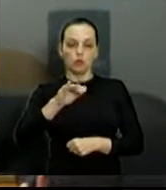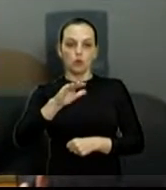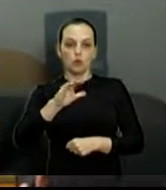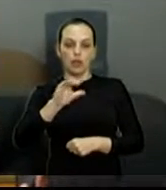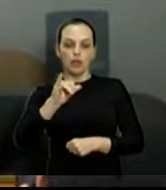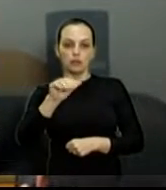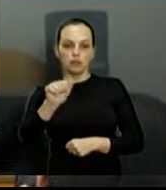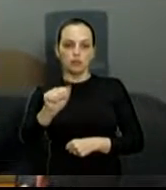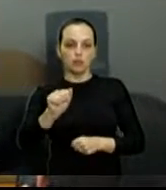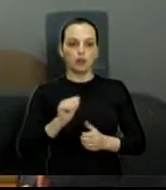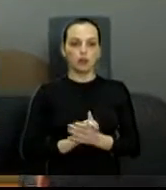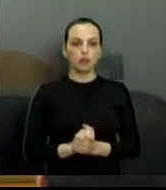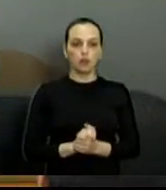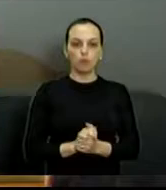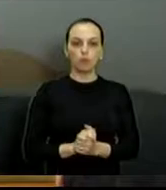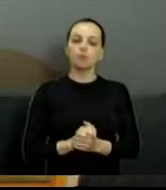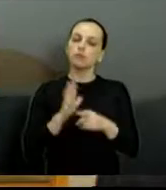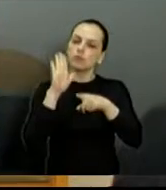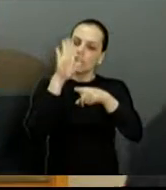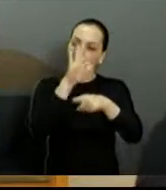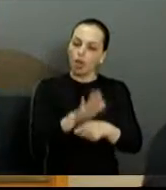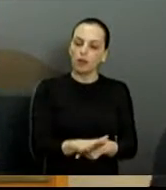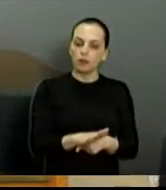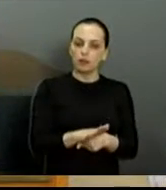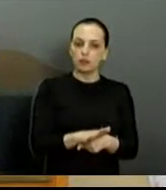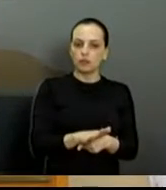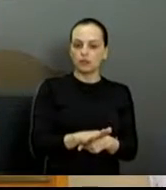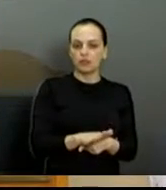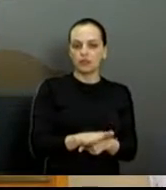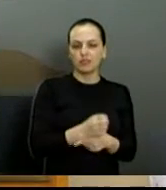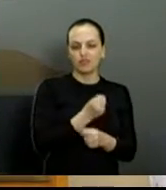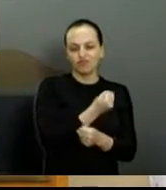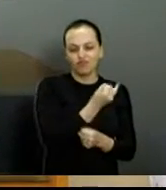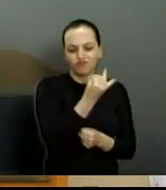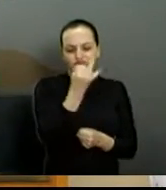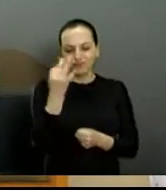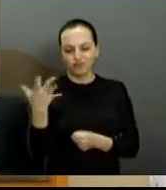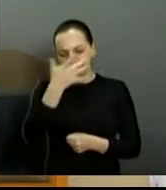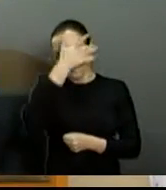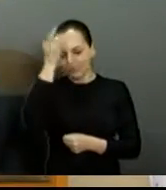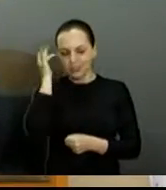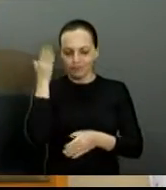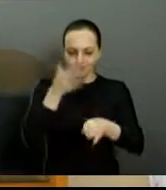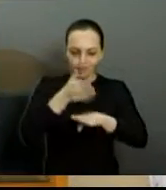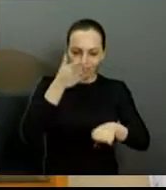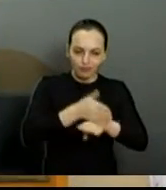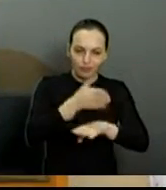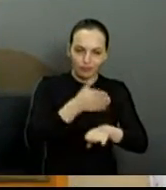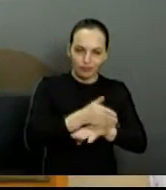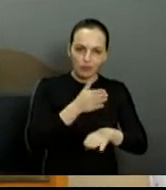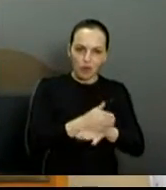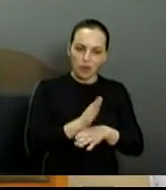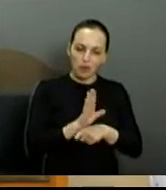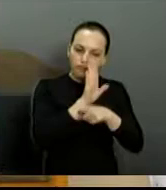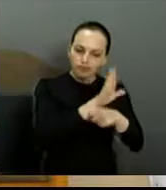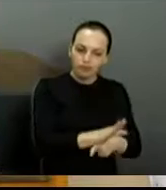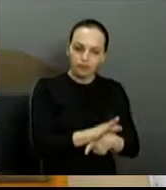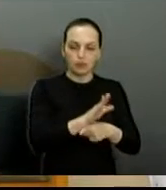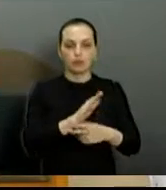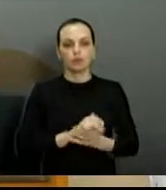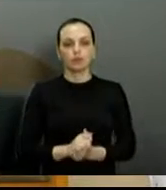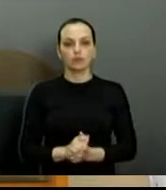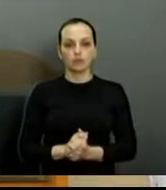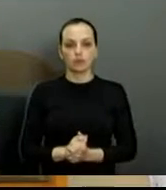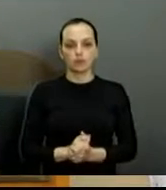4200 pessoas porque eu tô falando esse poço já foi mudado no governo passado tirar do local pois do outro